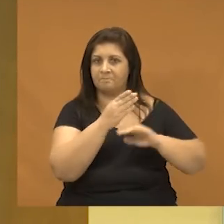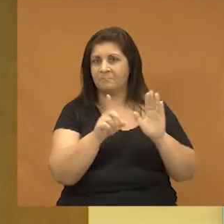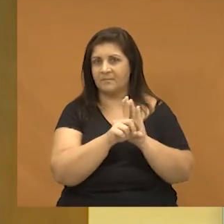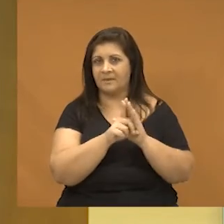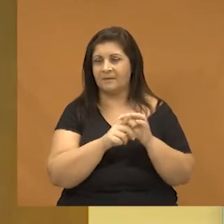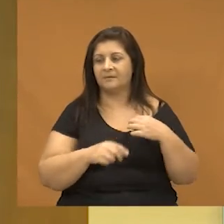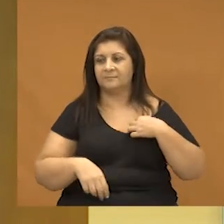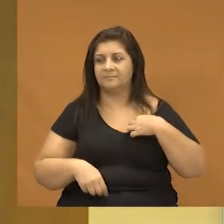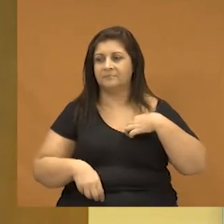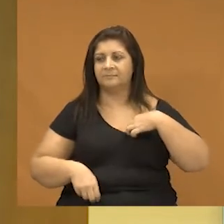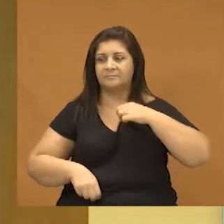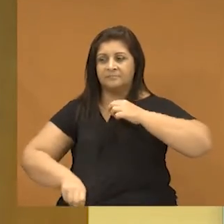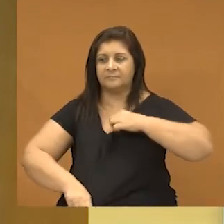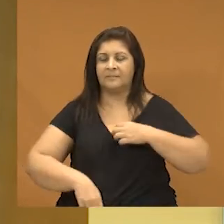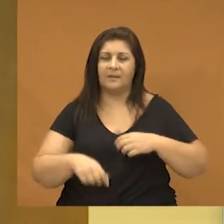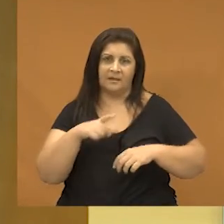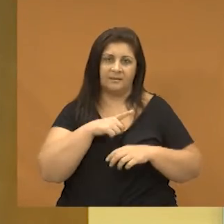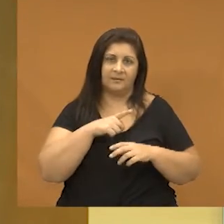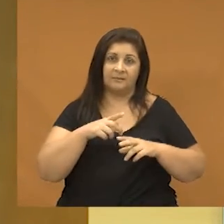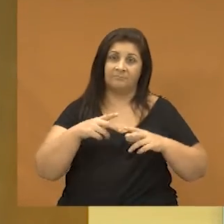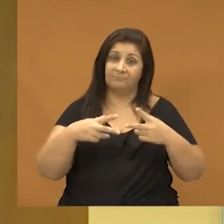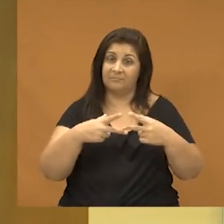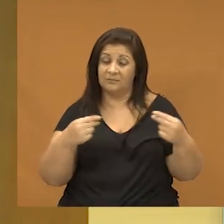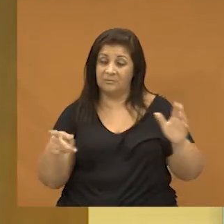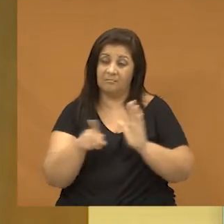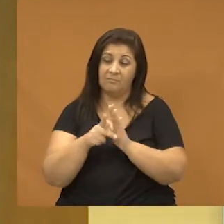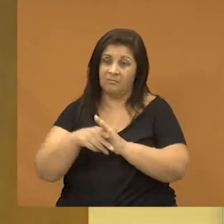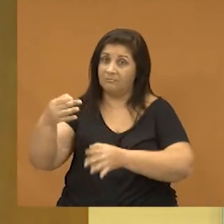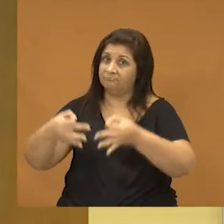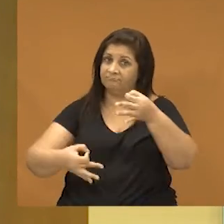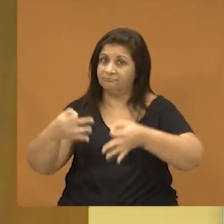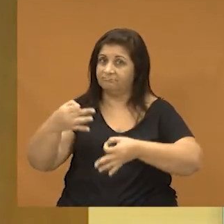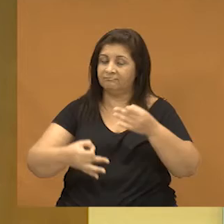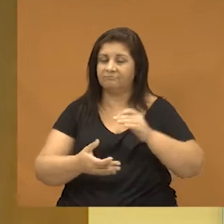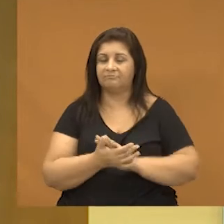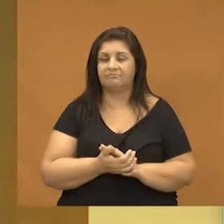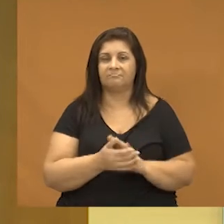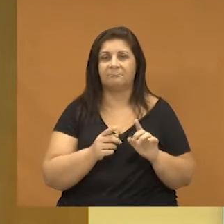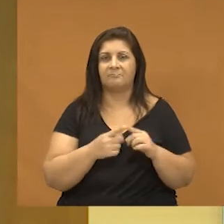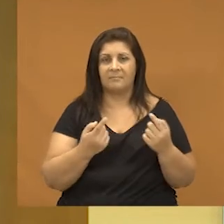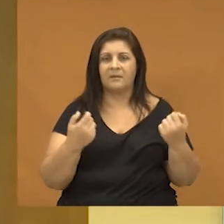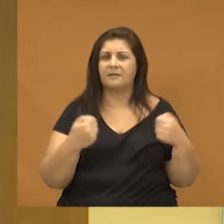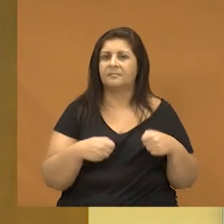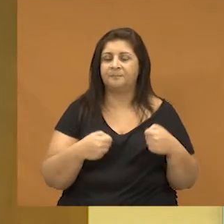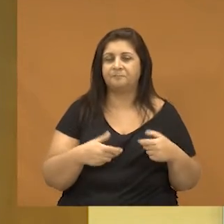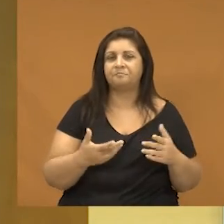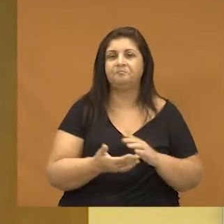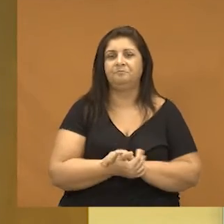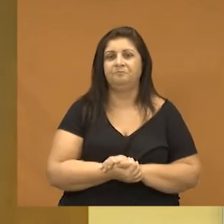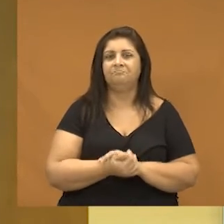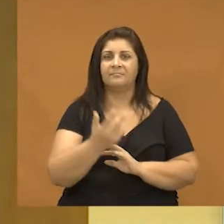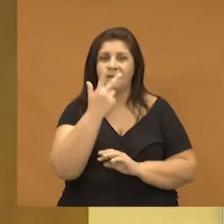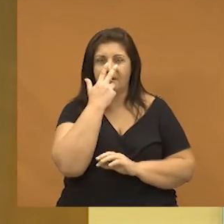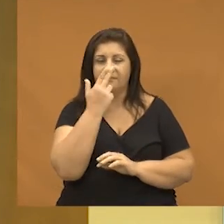saiba que tem umas ressalvas, uns impasses jurídicos aqui, mas eu acho que pelo mérito e pela necessidade, eu